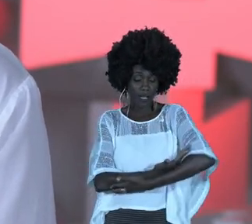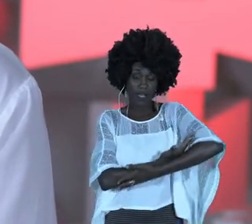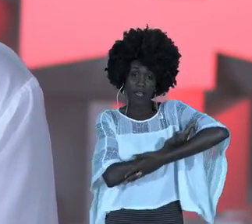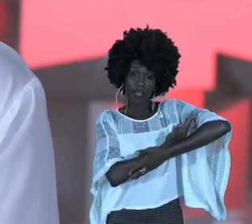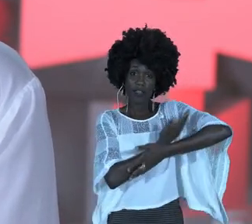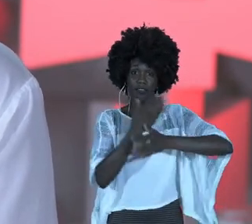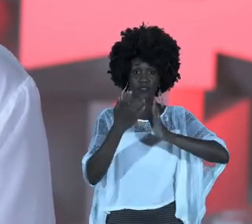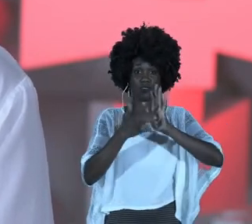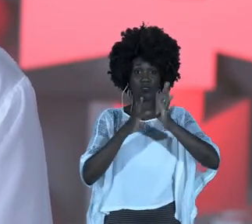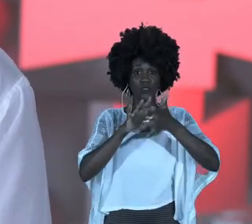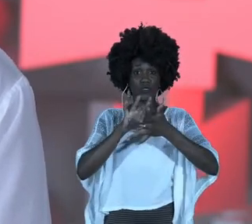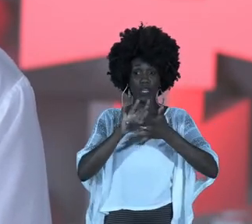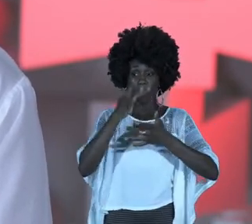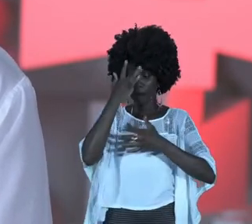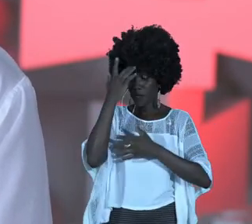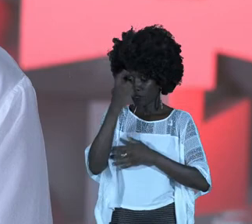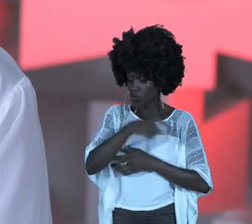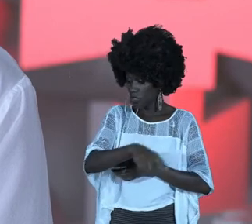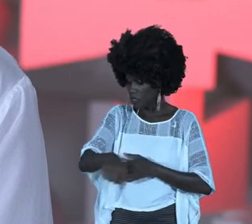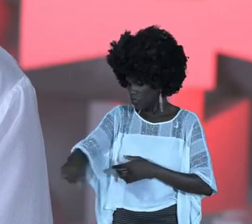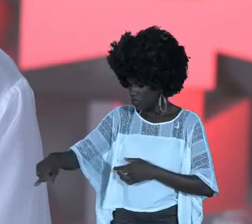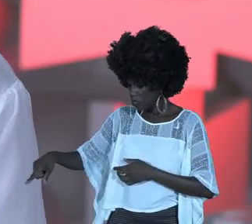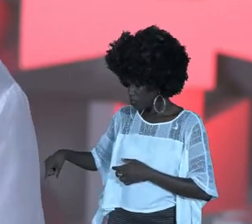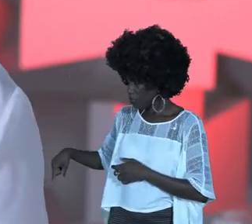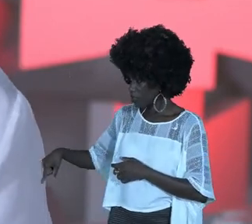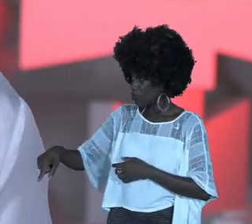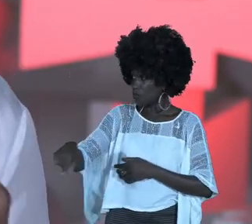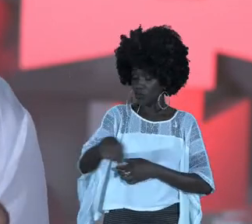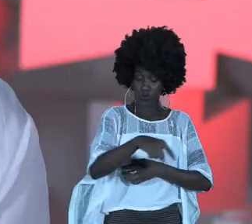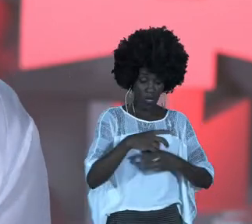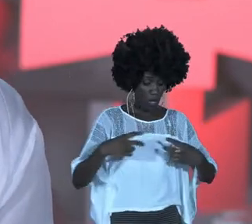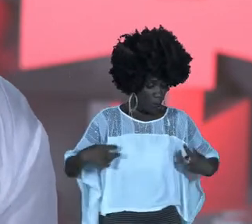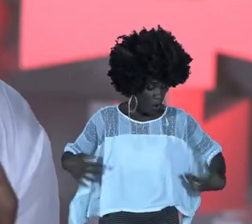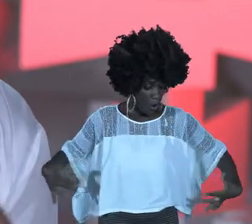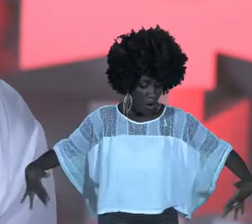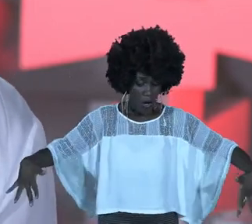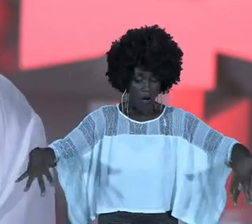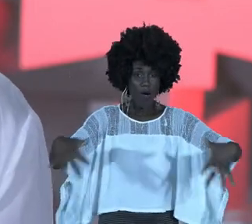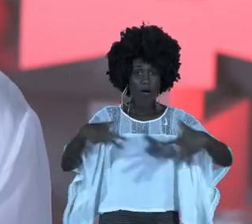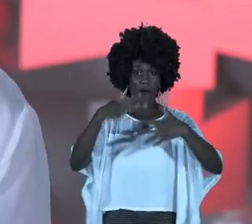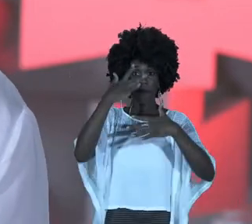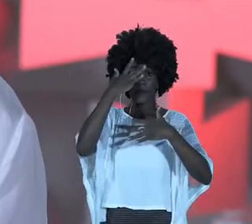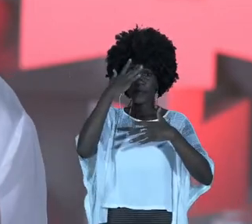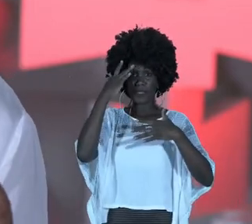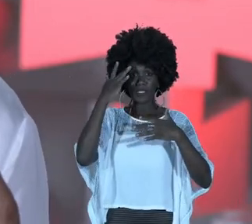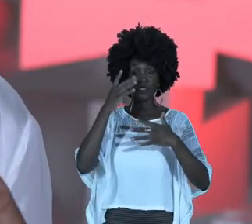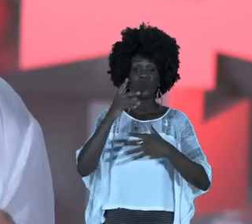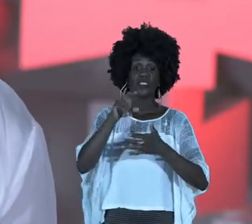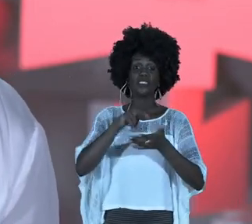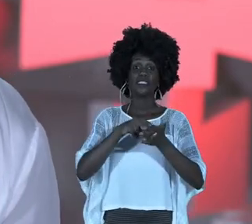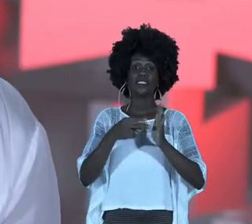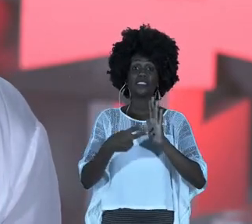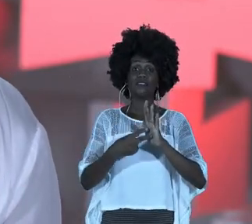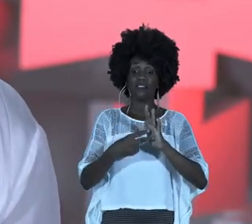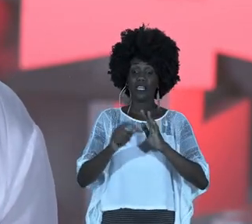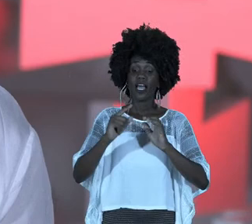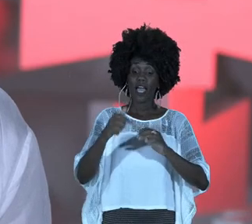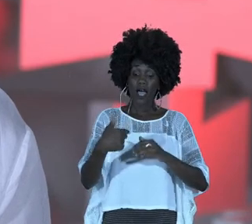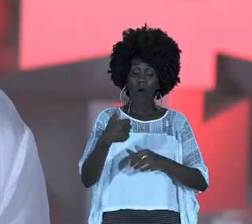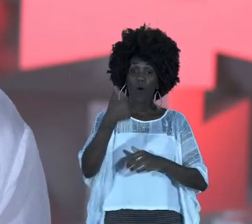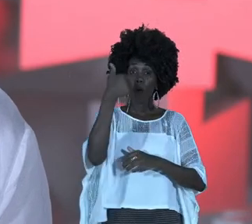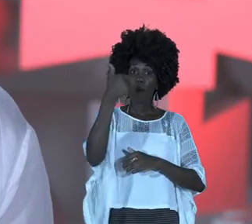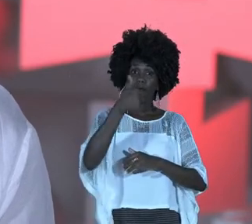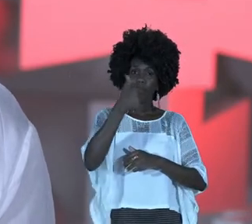Pessoas envolvidas ao seu redor, todas acumuladas, juntas, formando o primeiro plano em